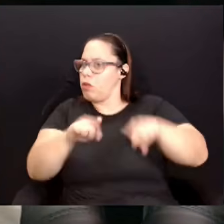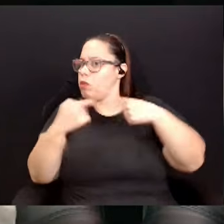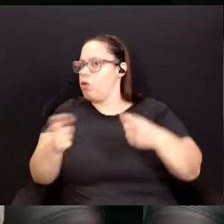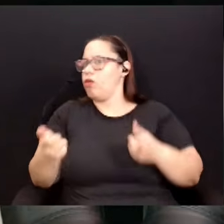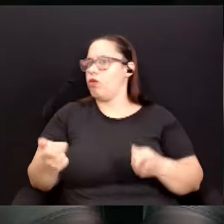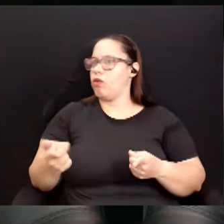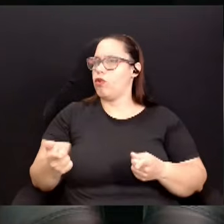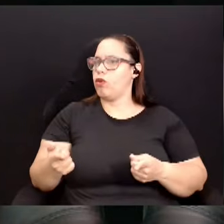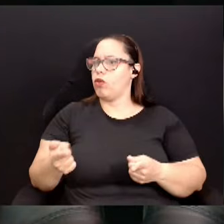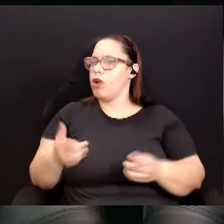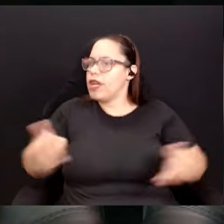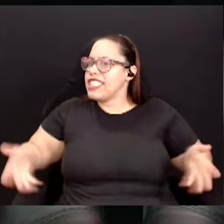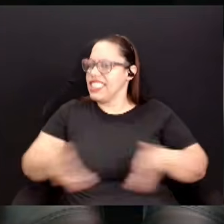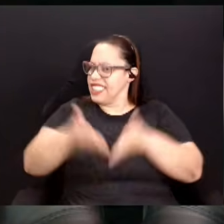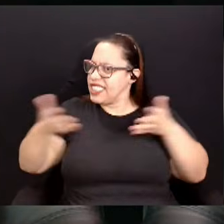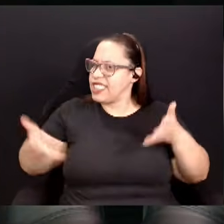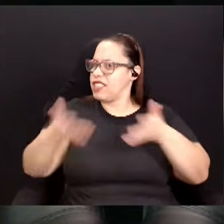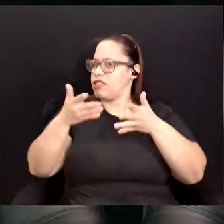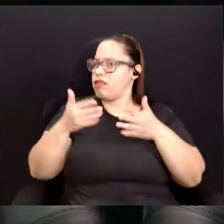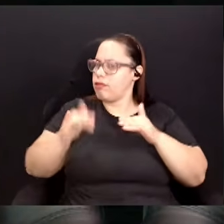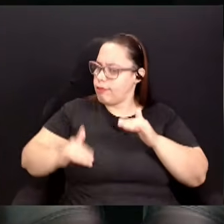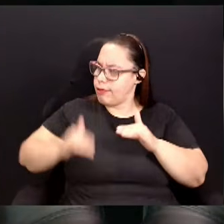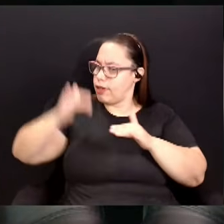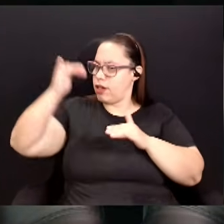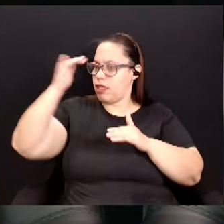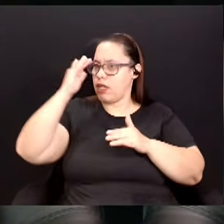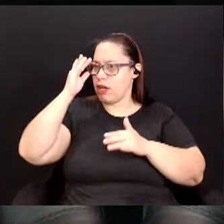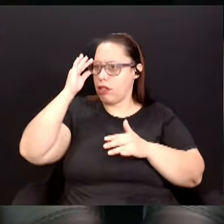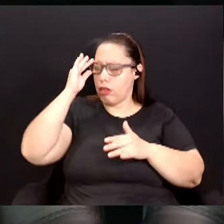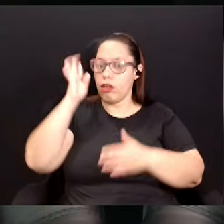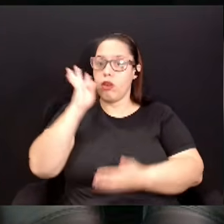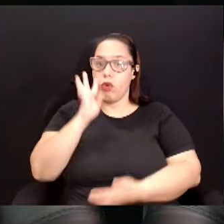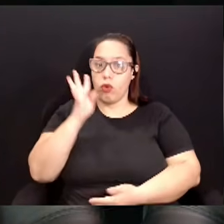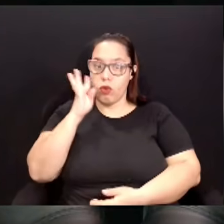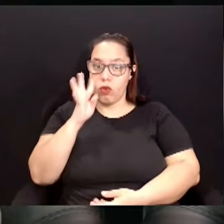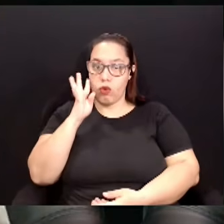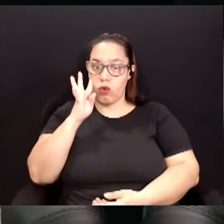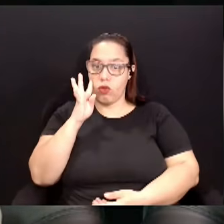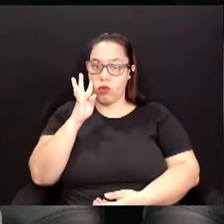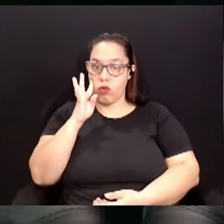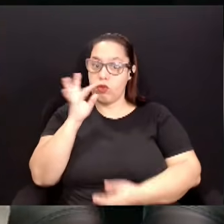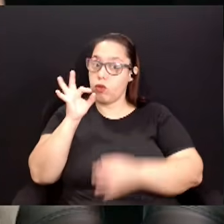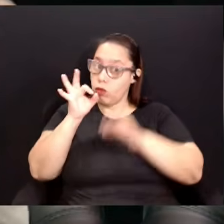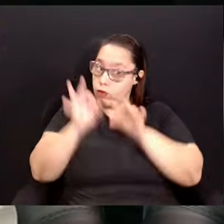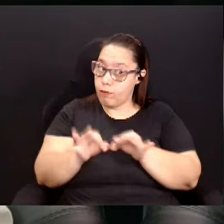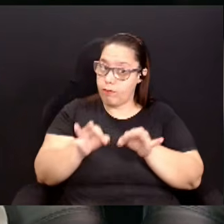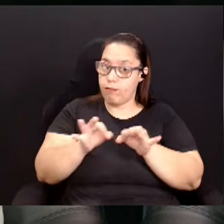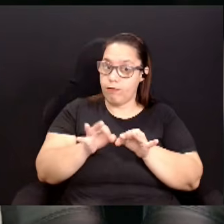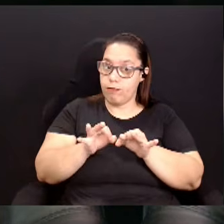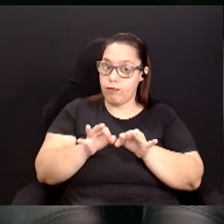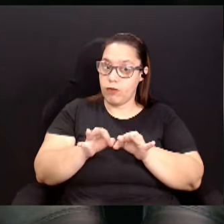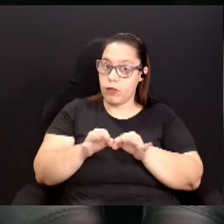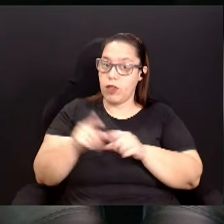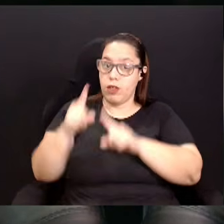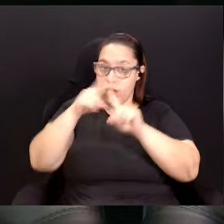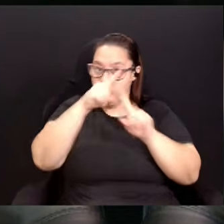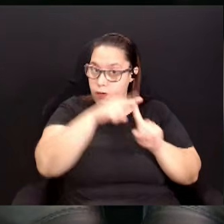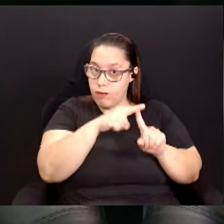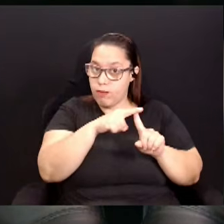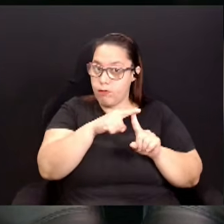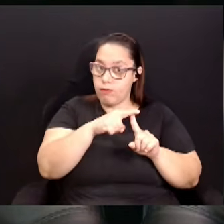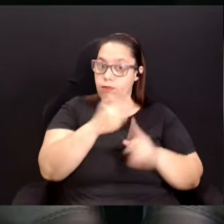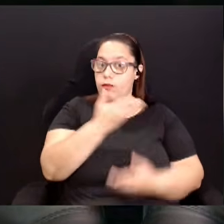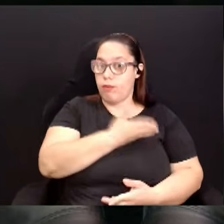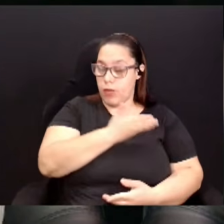motivação para ele para querer crescer. Então é bacana a gente fazer de uma forma assertiva, e aí é desse tipo mesmo que a minha colega falou.